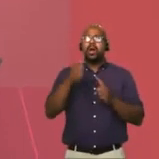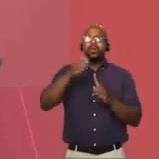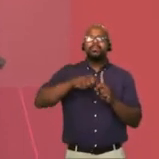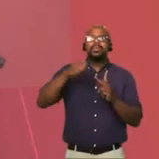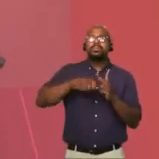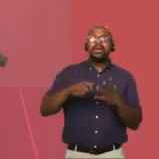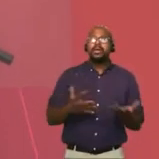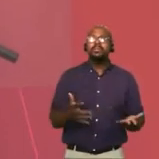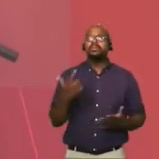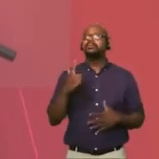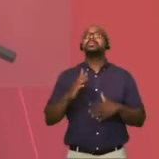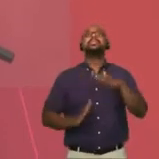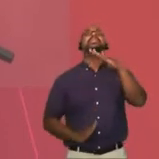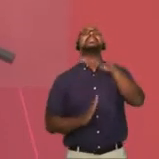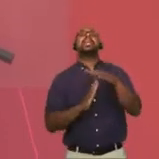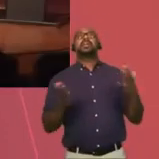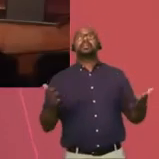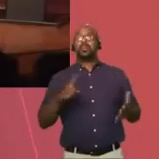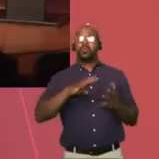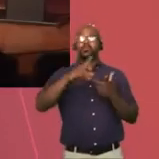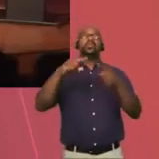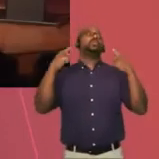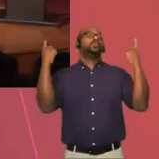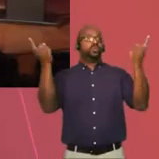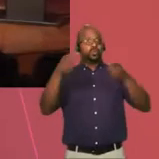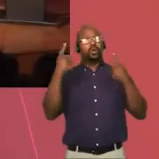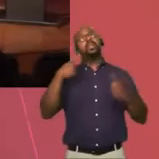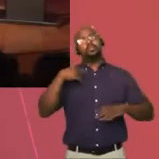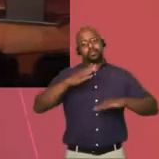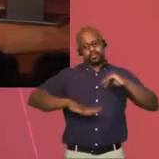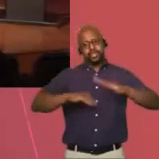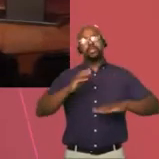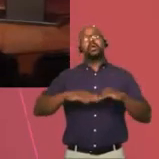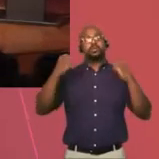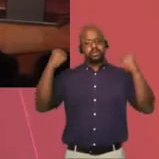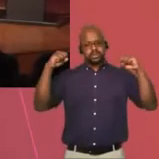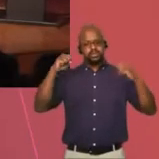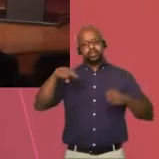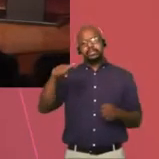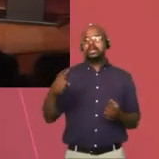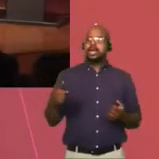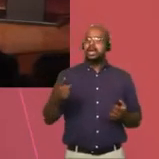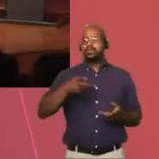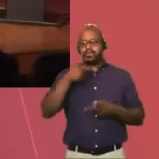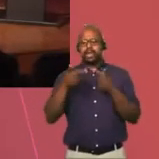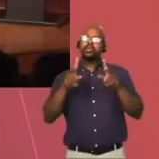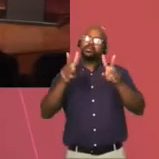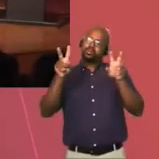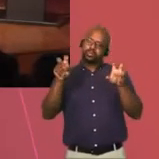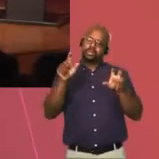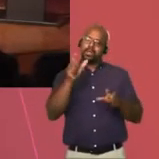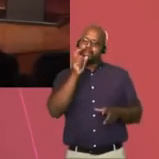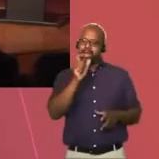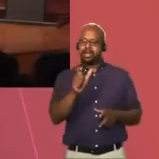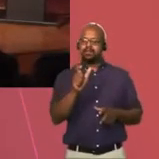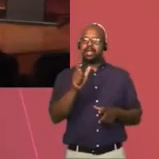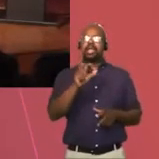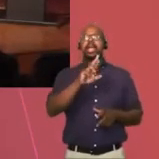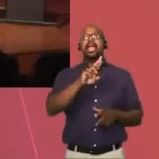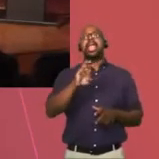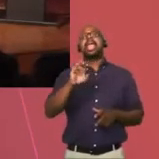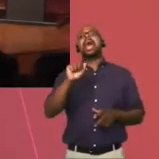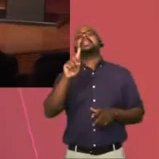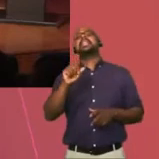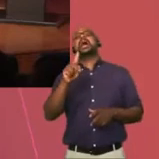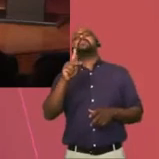Pô não tem céu não tem teto né é o mundo inteiro acho que o profissional de educação física fala a palavra é